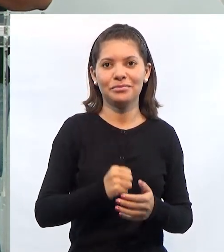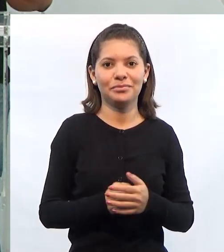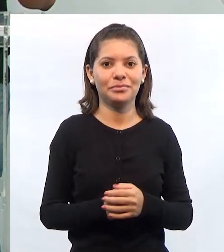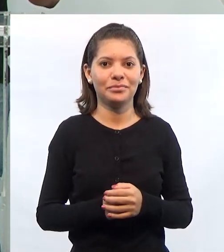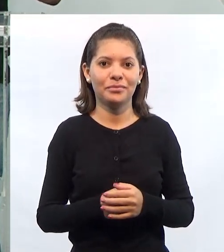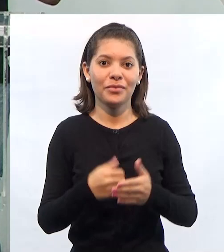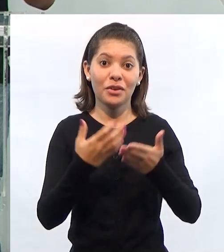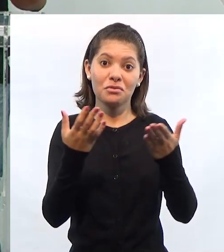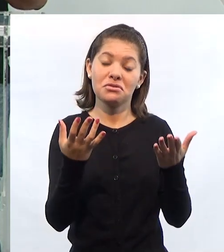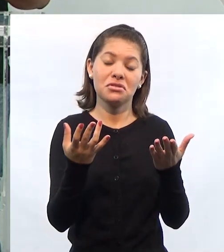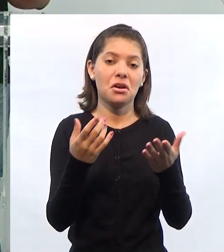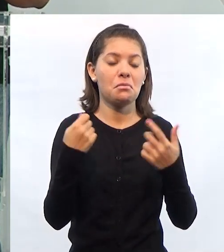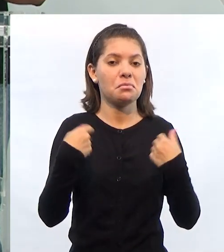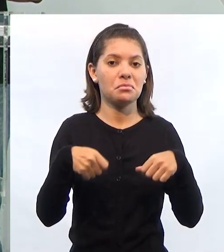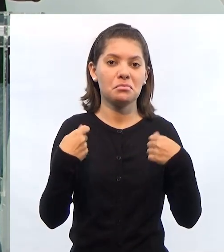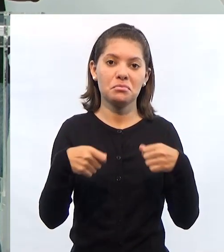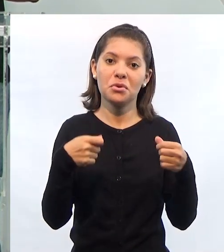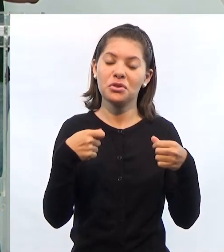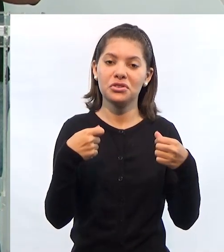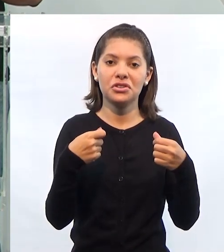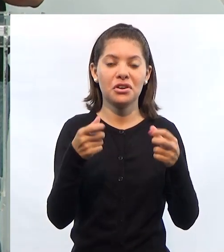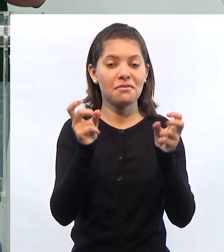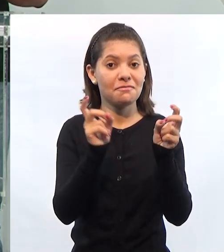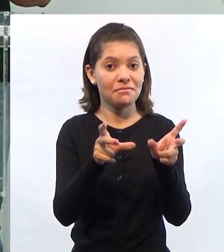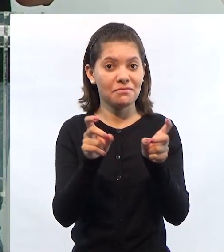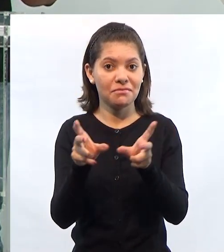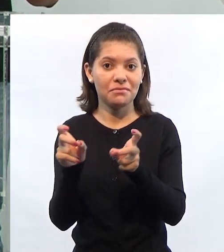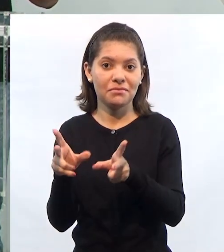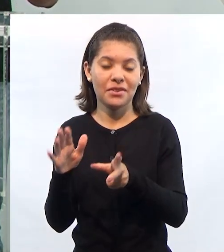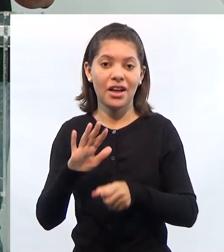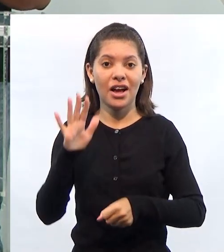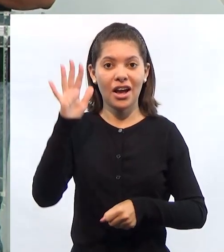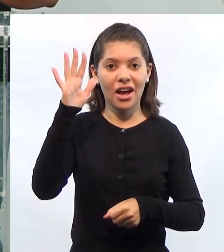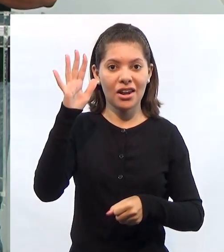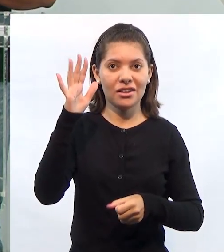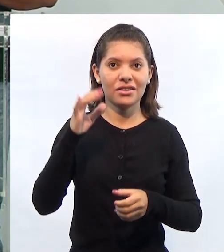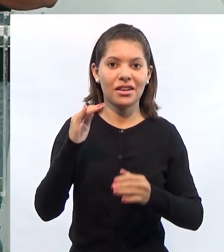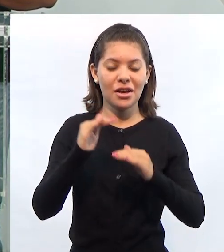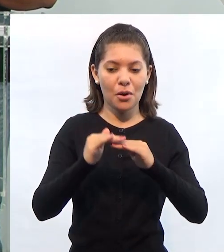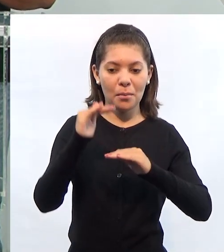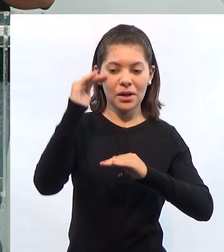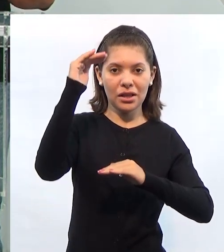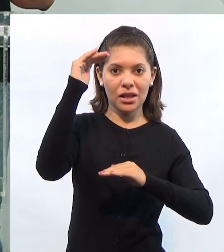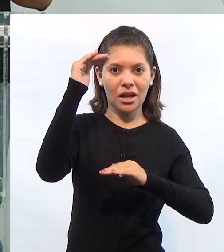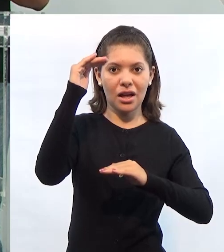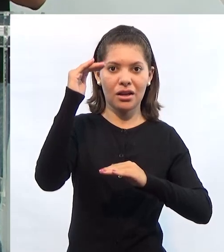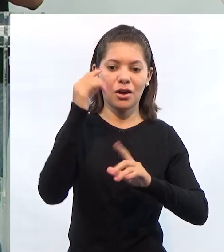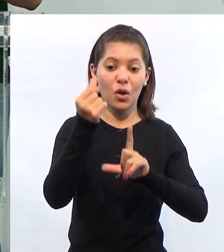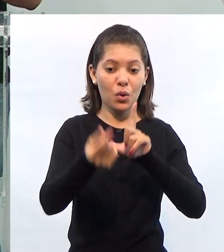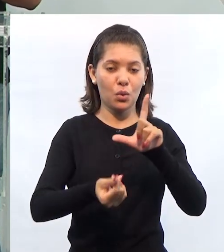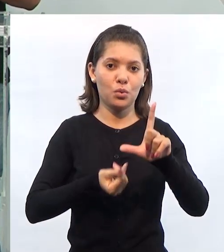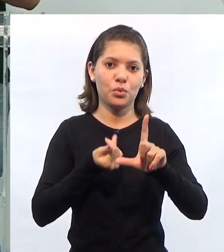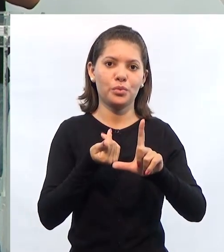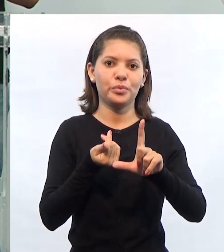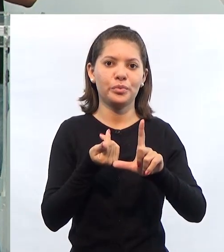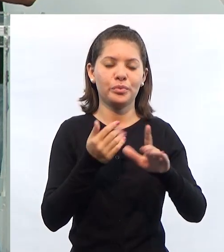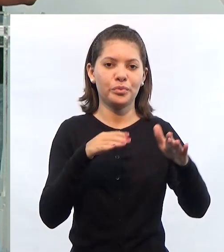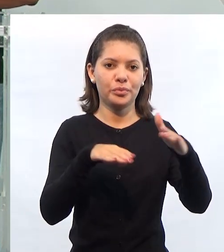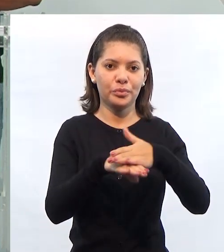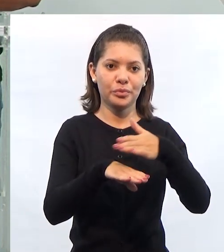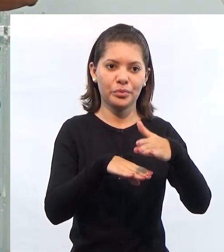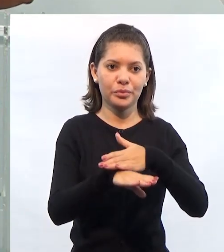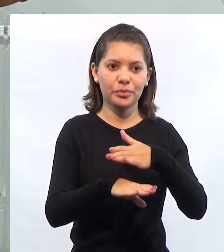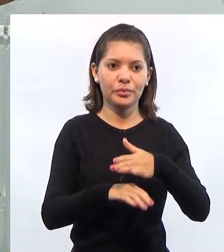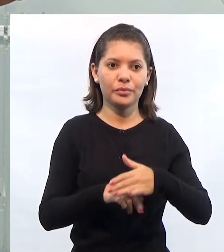aumento, você vai poder vender essa gasolina 30 centavos mais cara e aumentar o seu lucro. Isso é o que se chama de